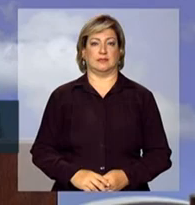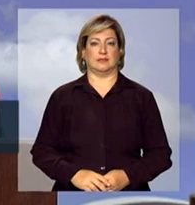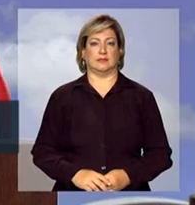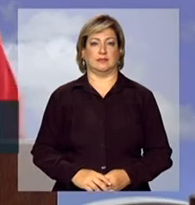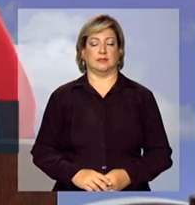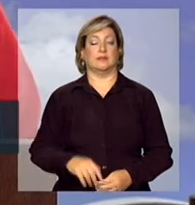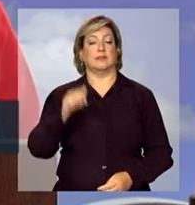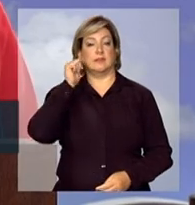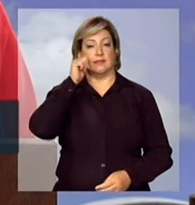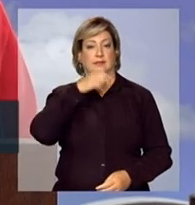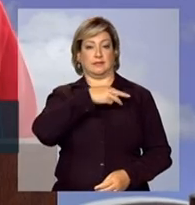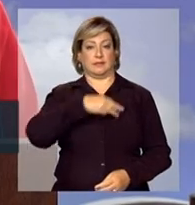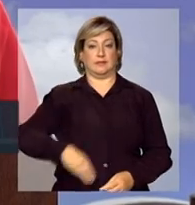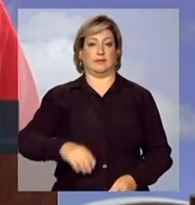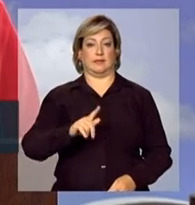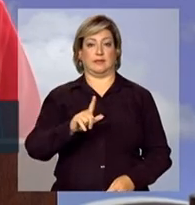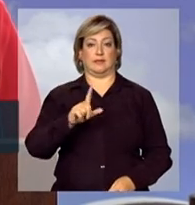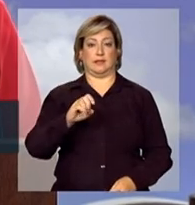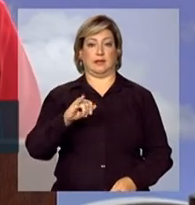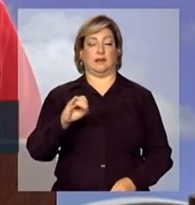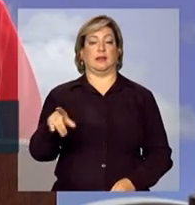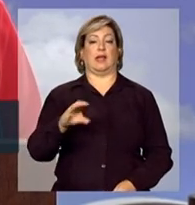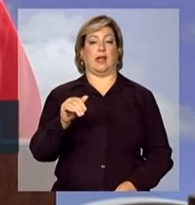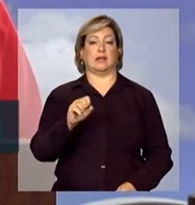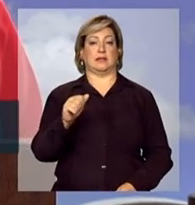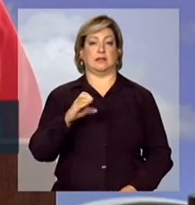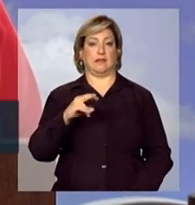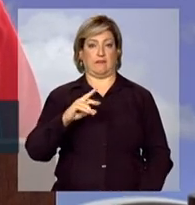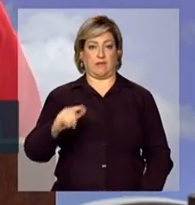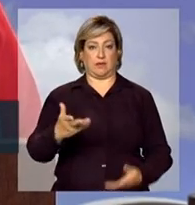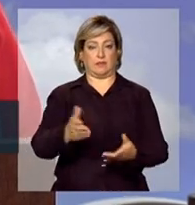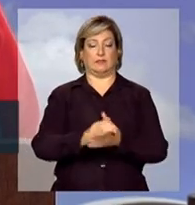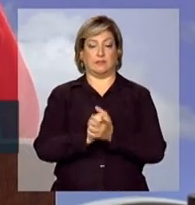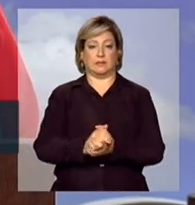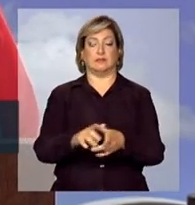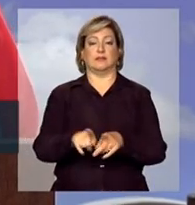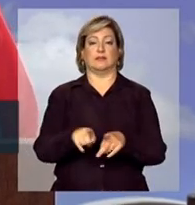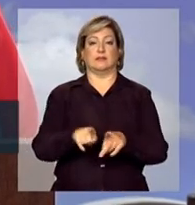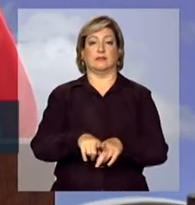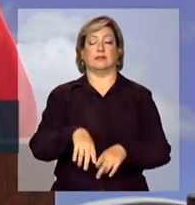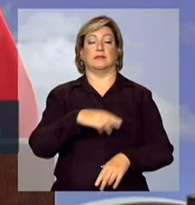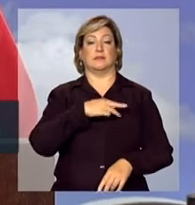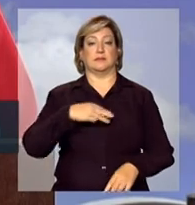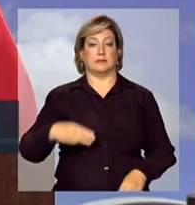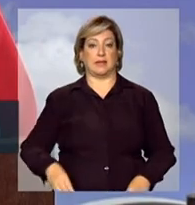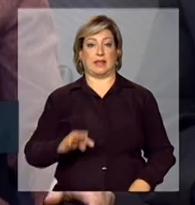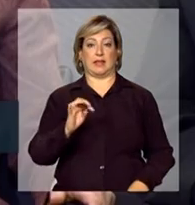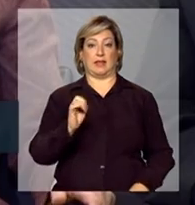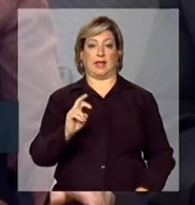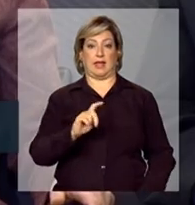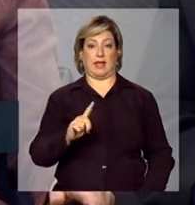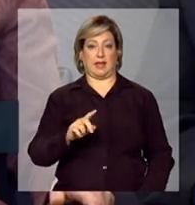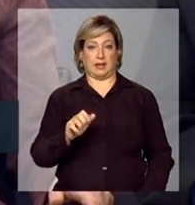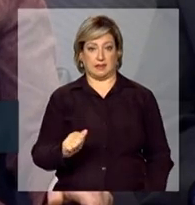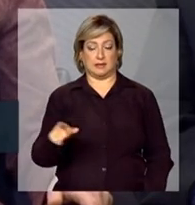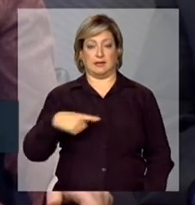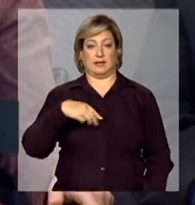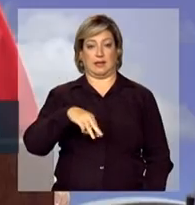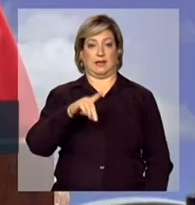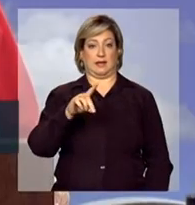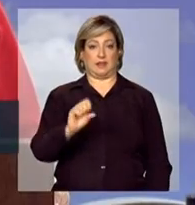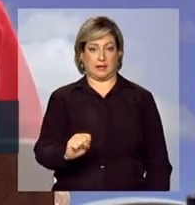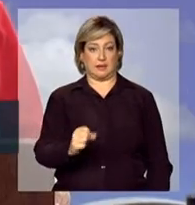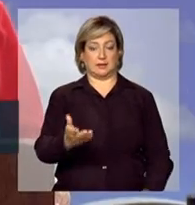a ministra Gleisi Hoffmann da casa civil as ministras a ministra Tereza Campello do Desenvolvimento